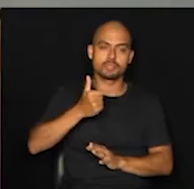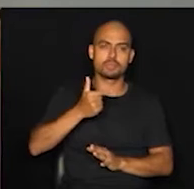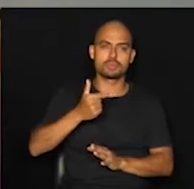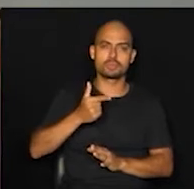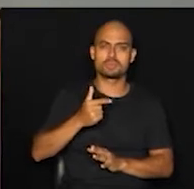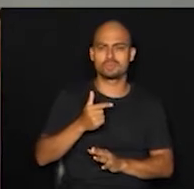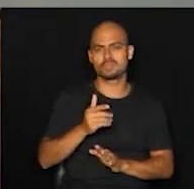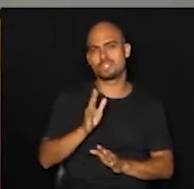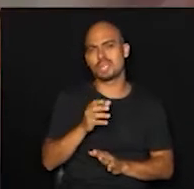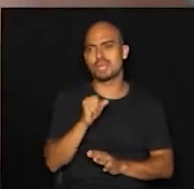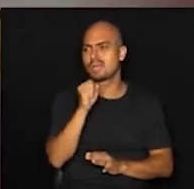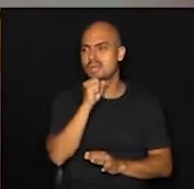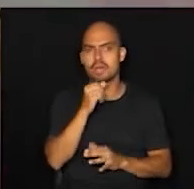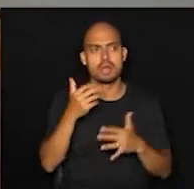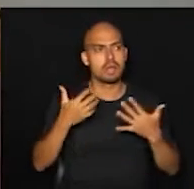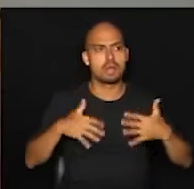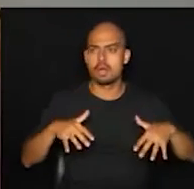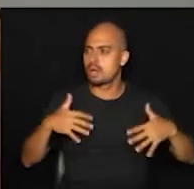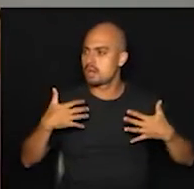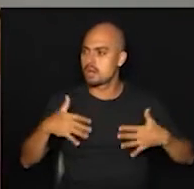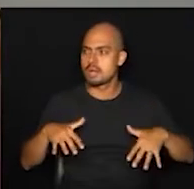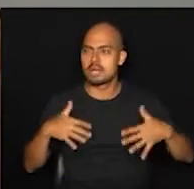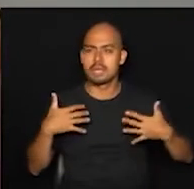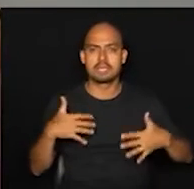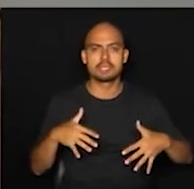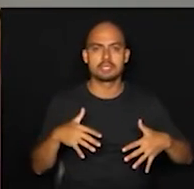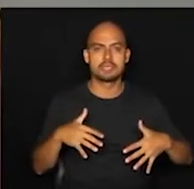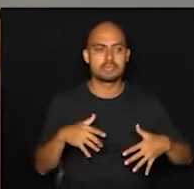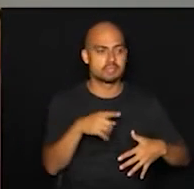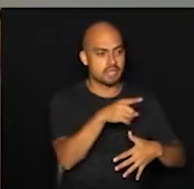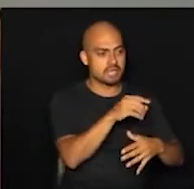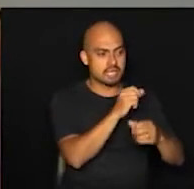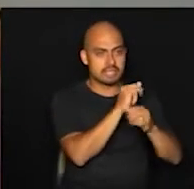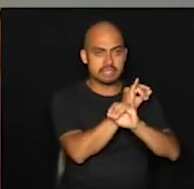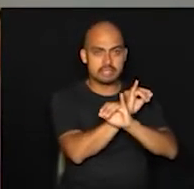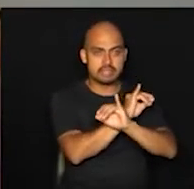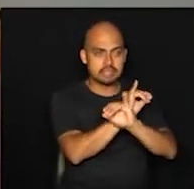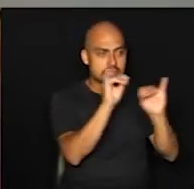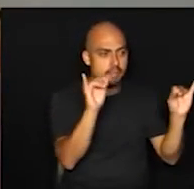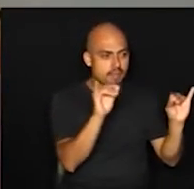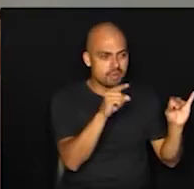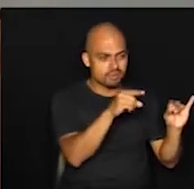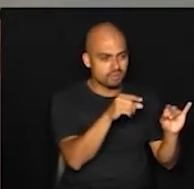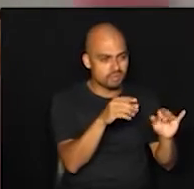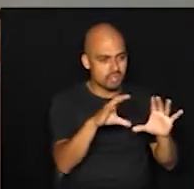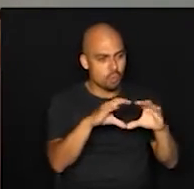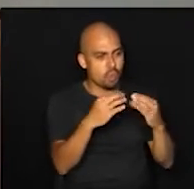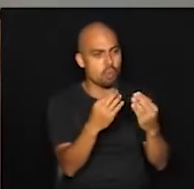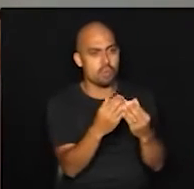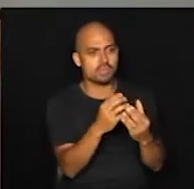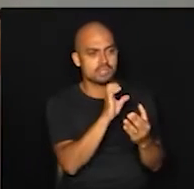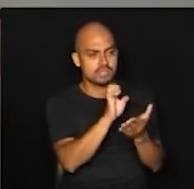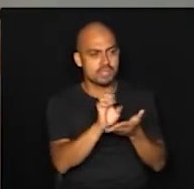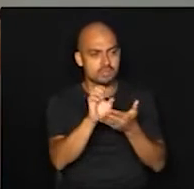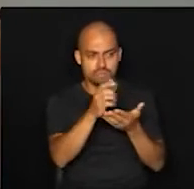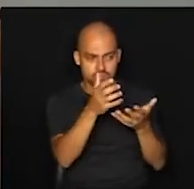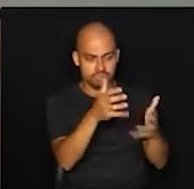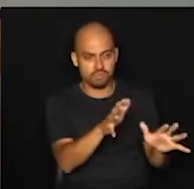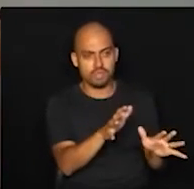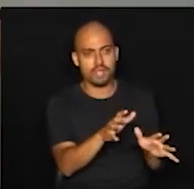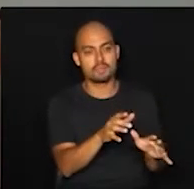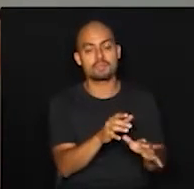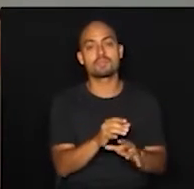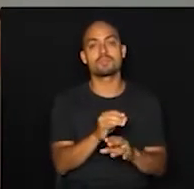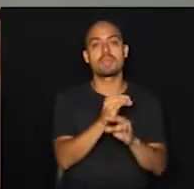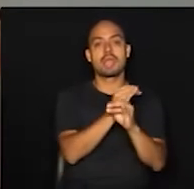que um catatônico, né? Não quer deixar a filha reunir o Conselho de Estado. Aí a filha manda o Conselho de Estado se reunir em